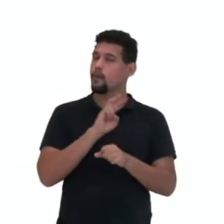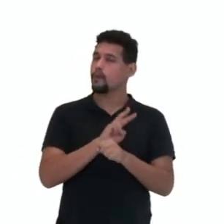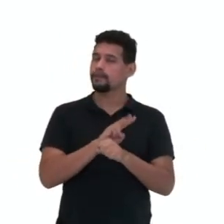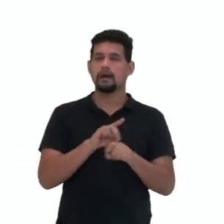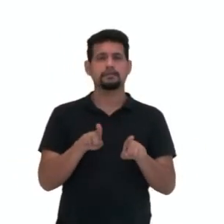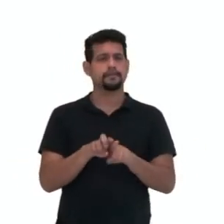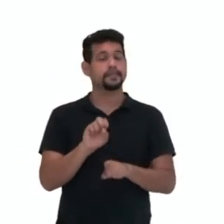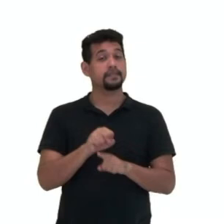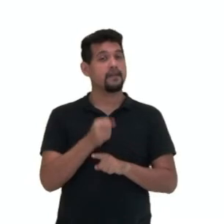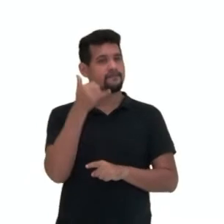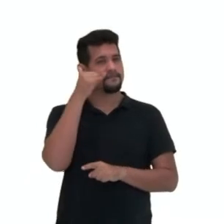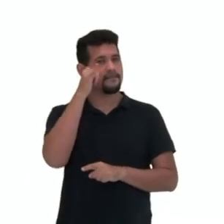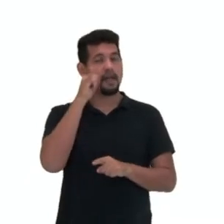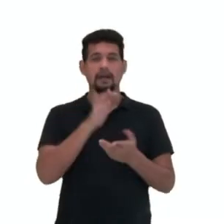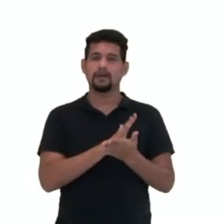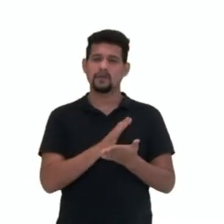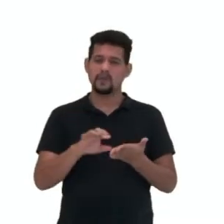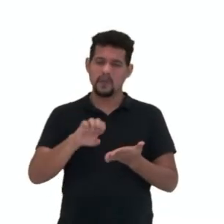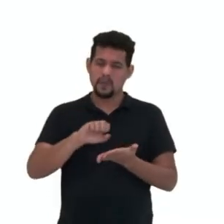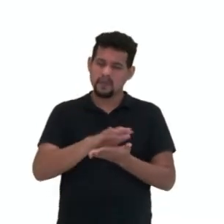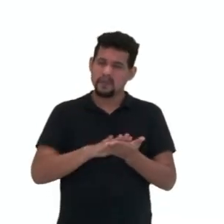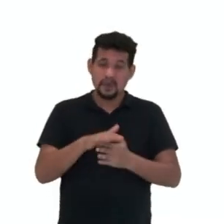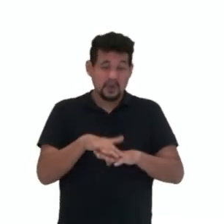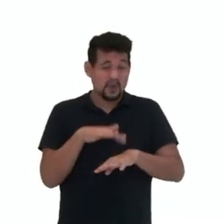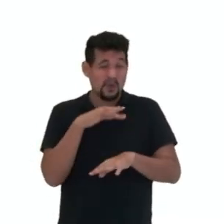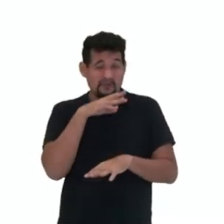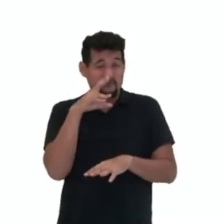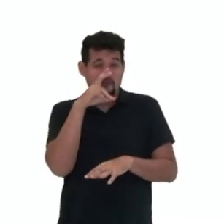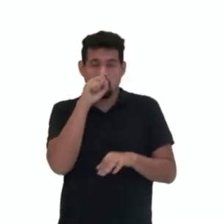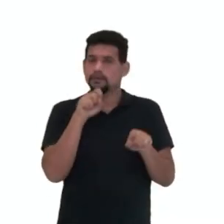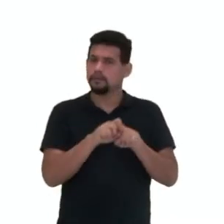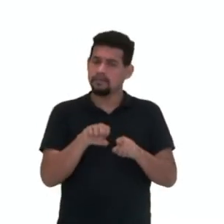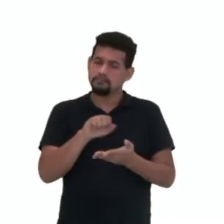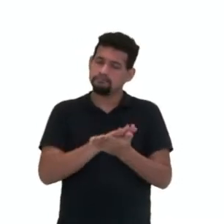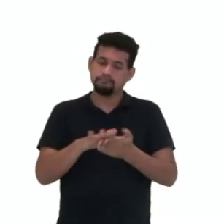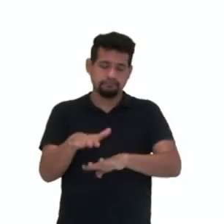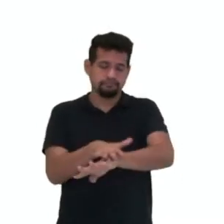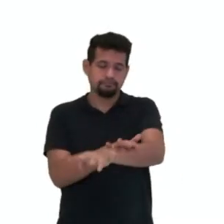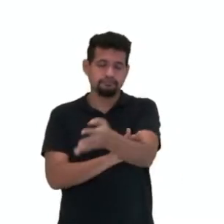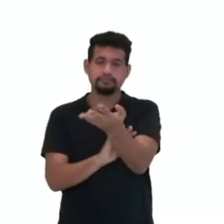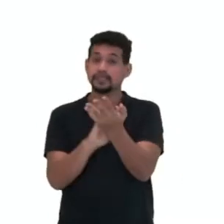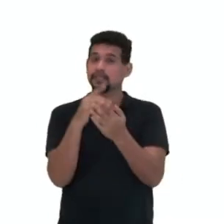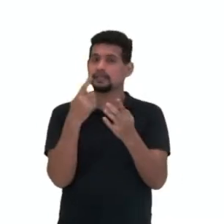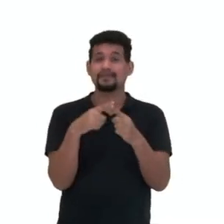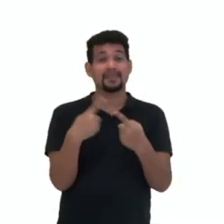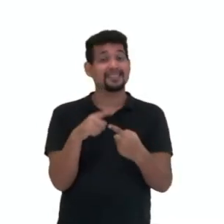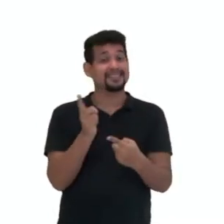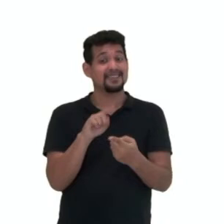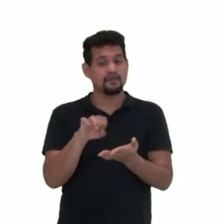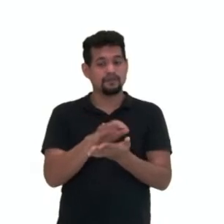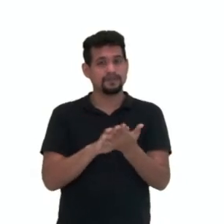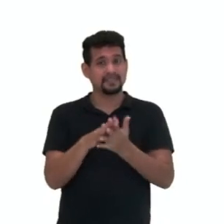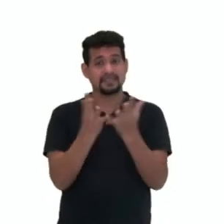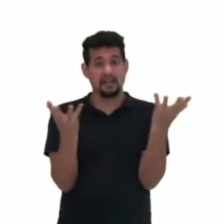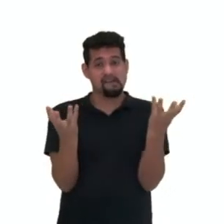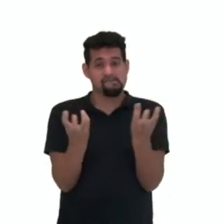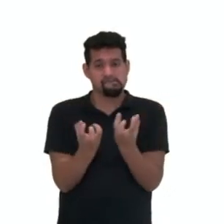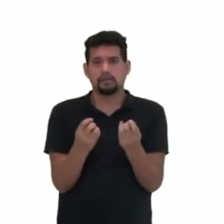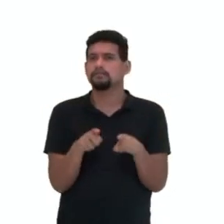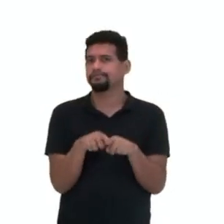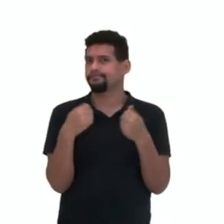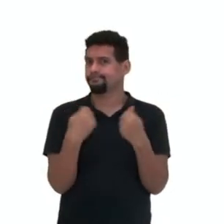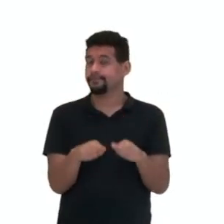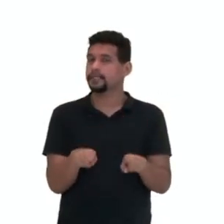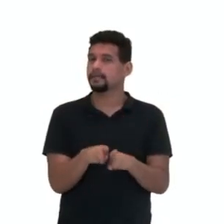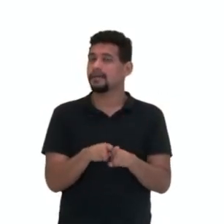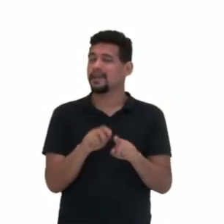pele, evitar produtos agressivos, né? Manter a pele hidratada, porque se ela está hidratada ela fica mais viçosa, né? Também